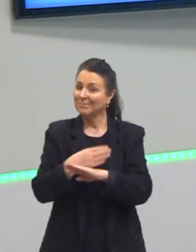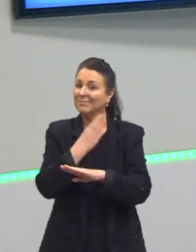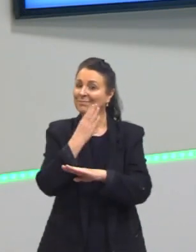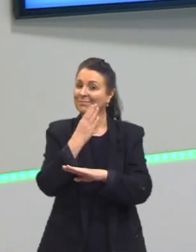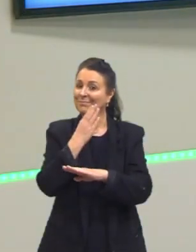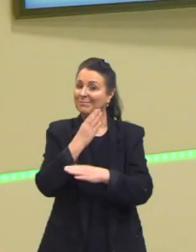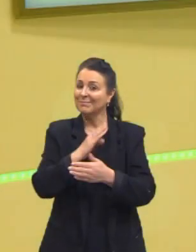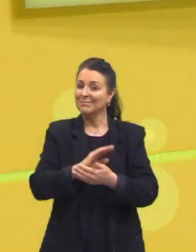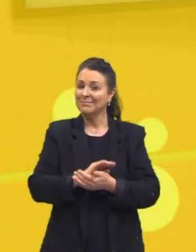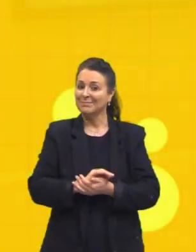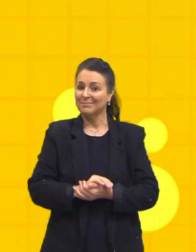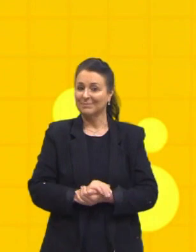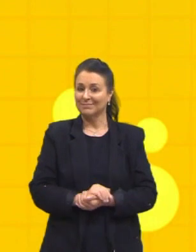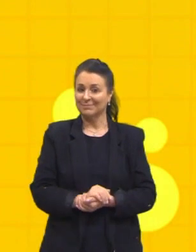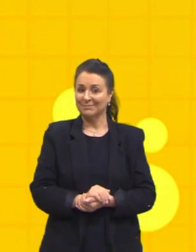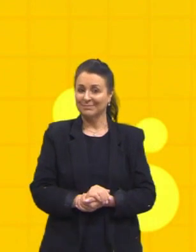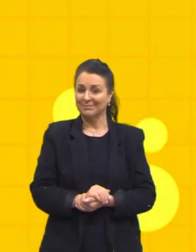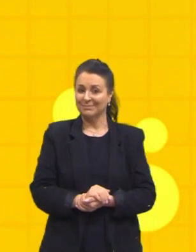passar